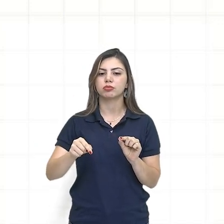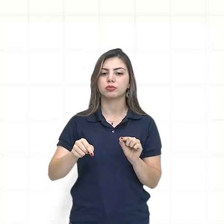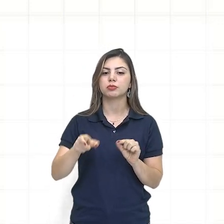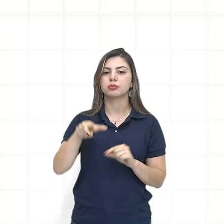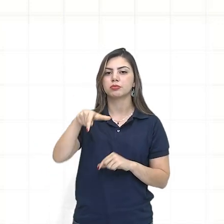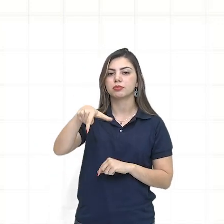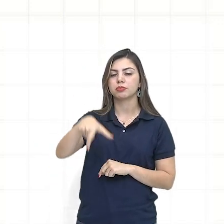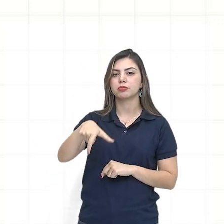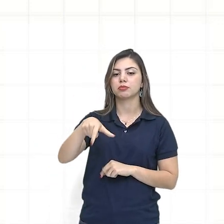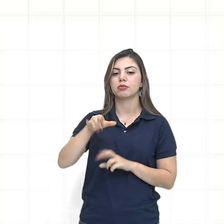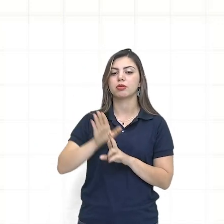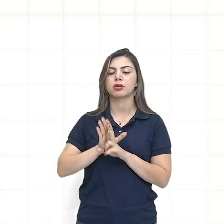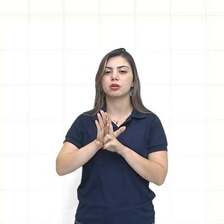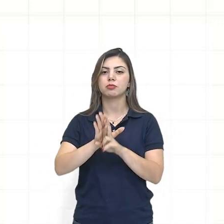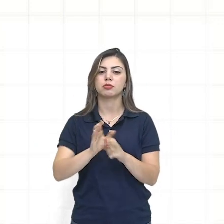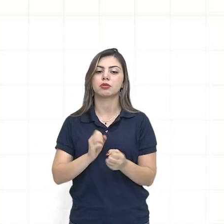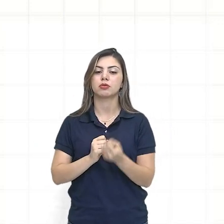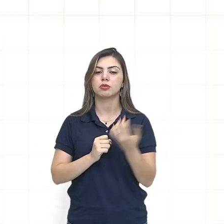é 10.